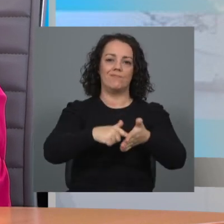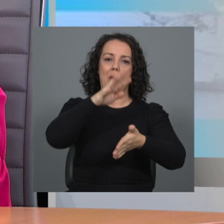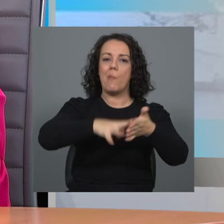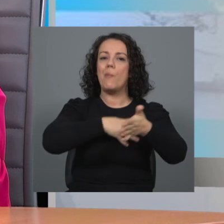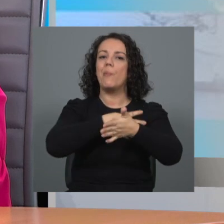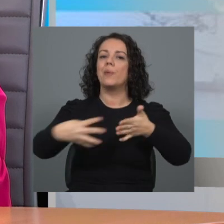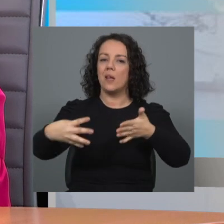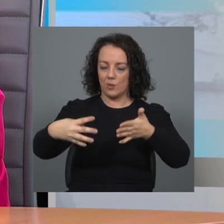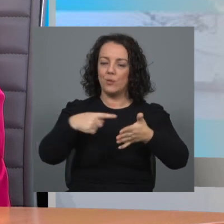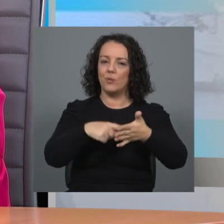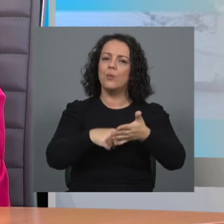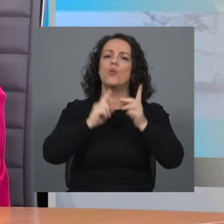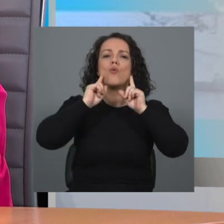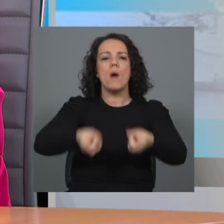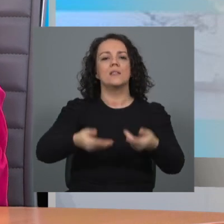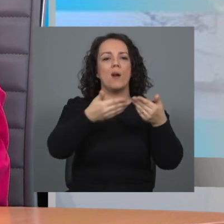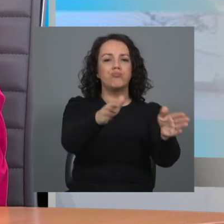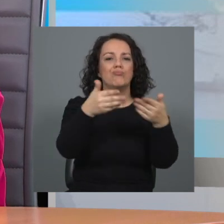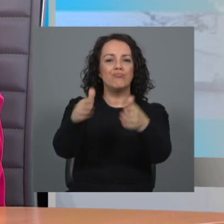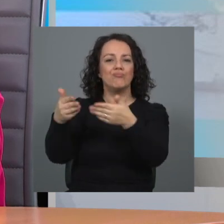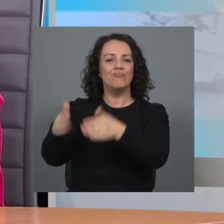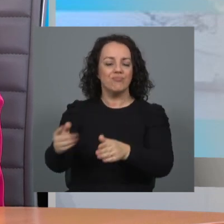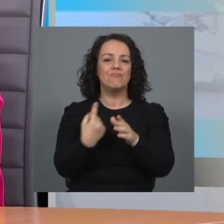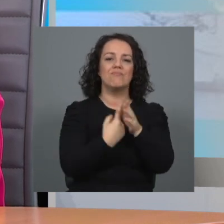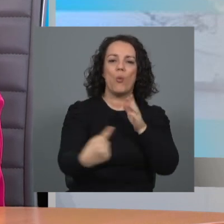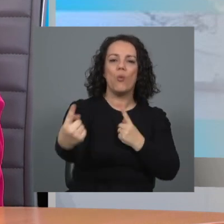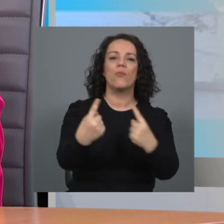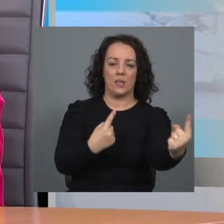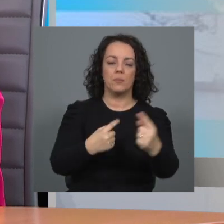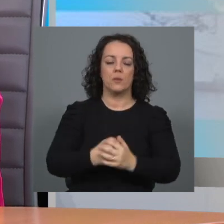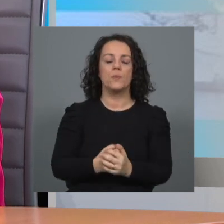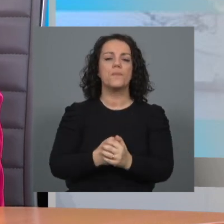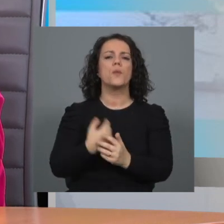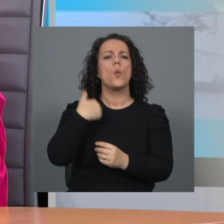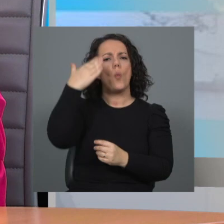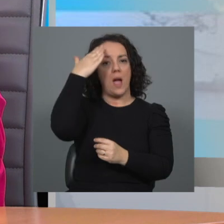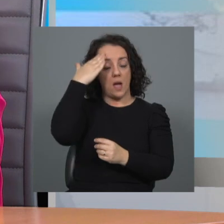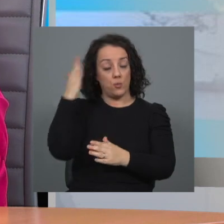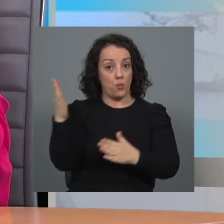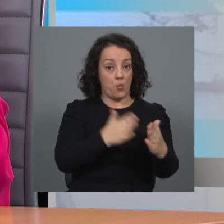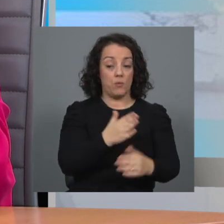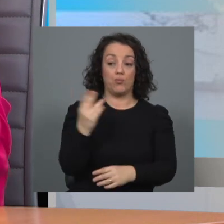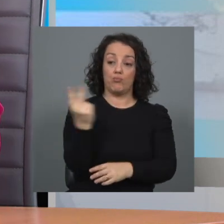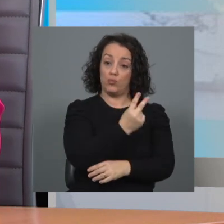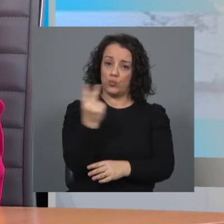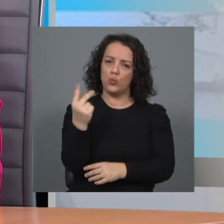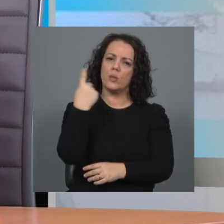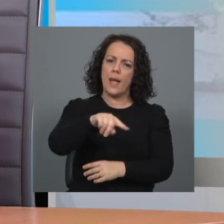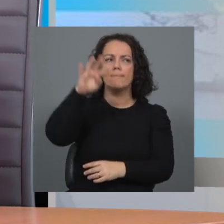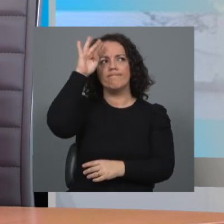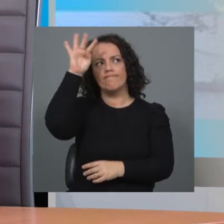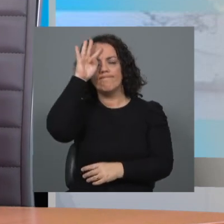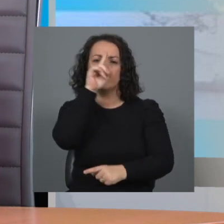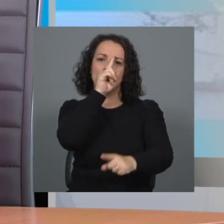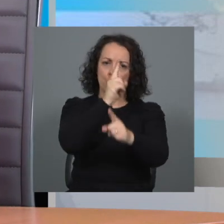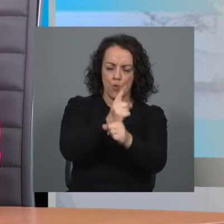que estão em sintonia no sentido de respeitar as indicações que finalmente ao fim do ano foram dadas de uma